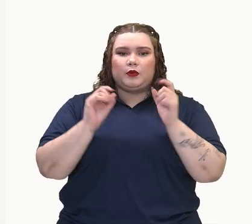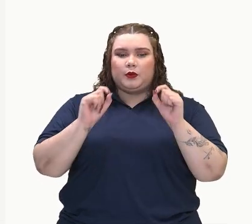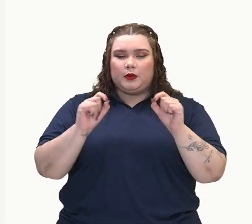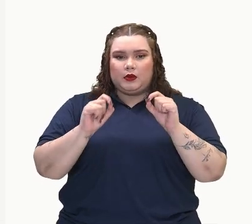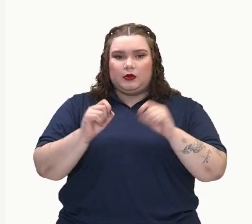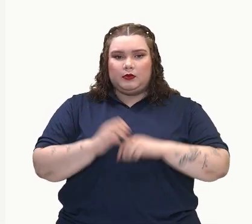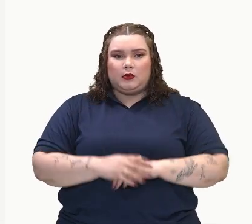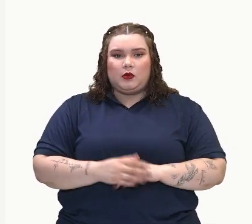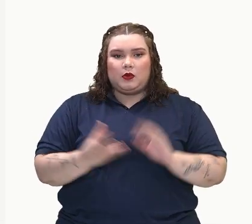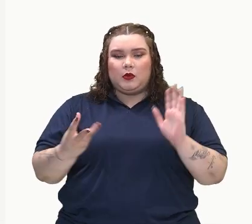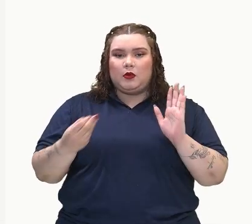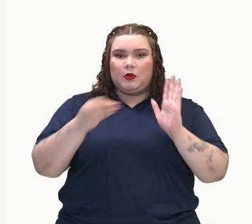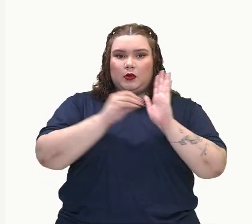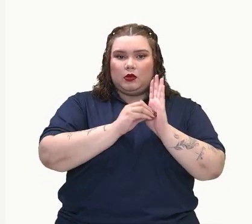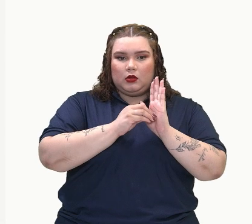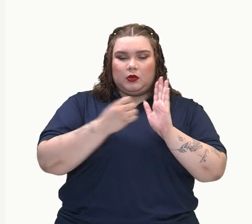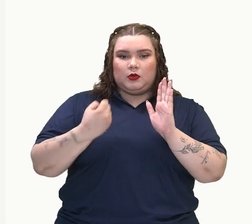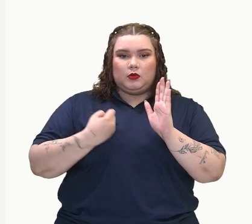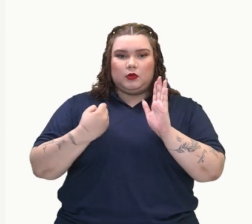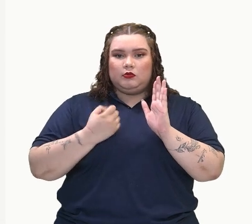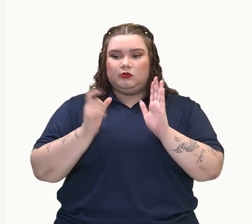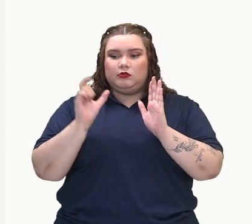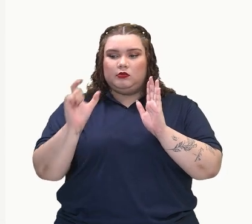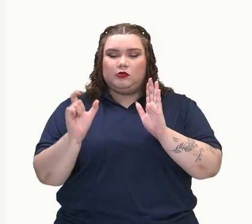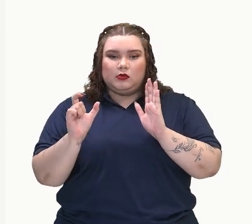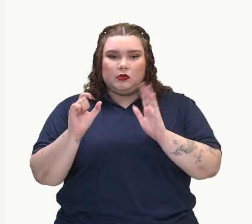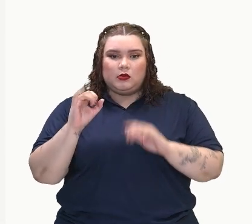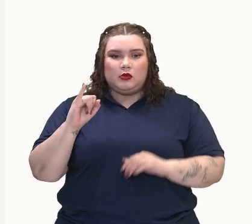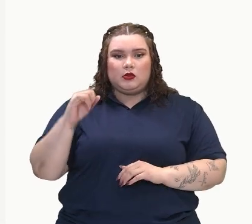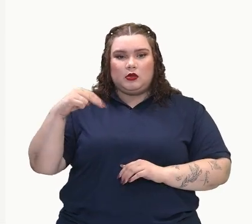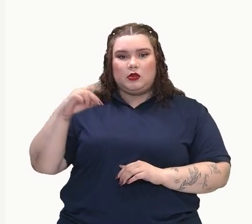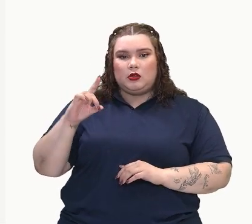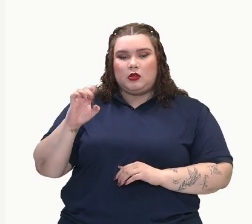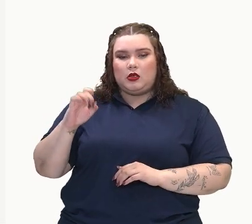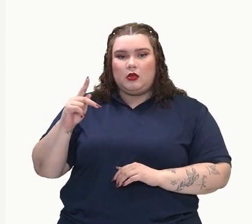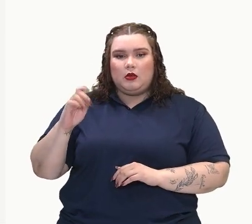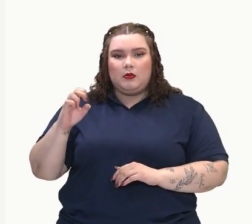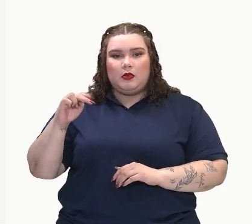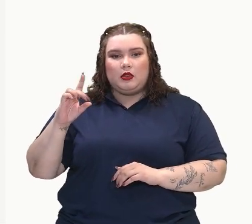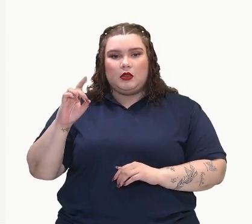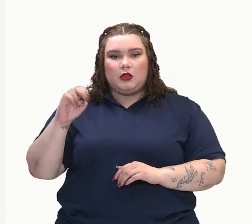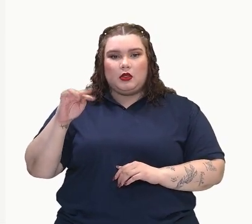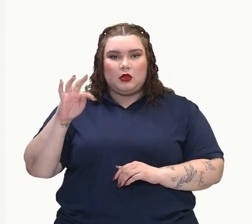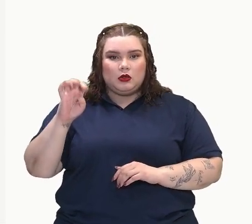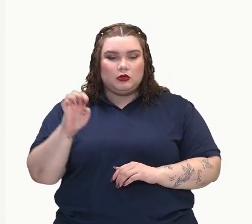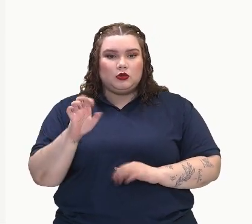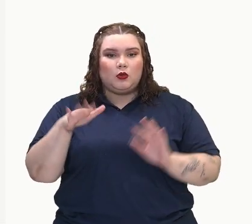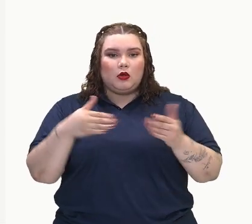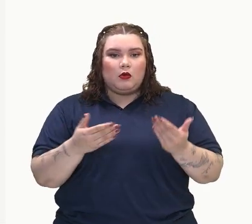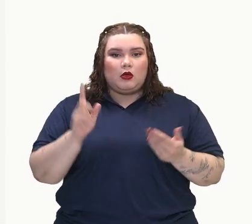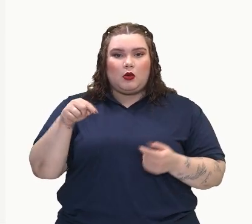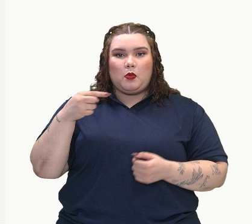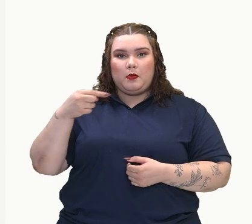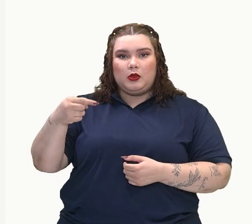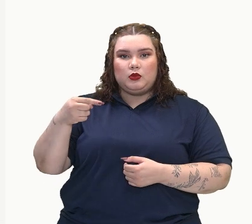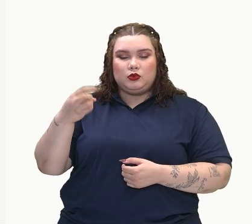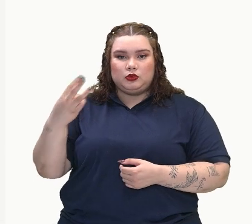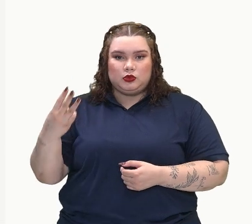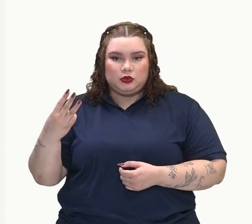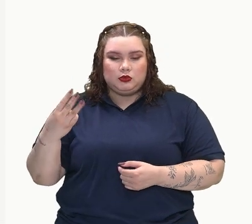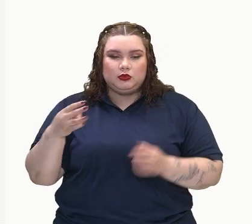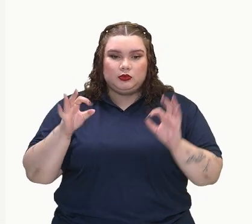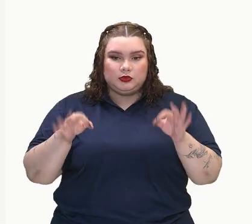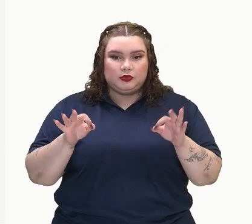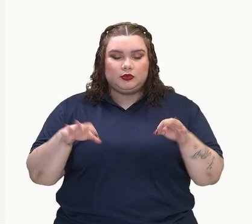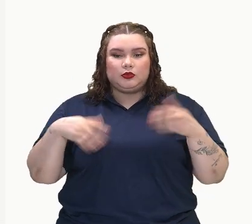Inserir o valor do termo independente. Qual é o termo independente? Menos 3. Correto? Aí o que nós vamos